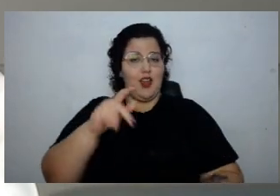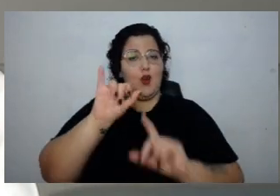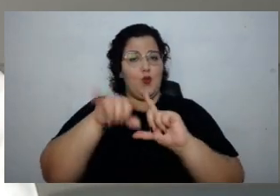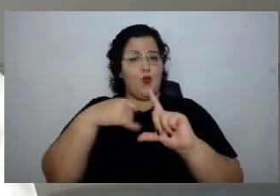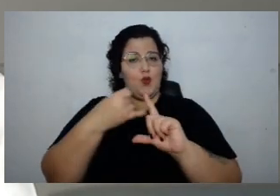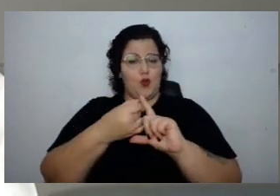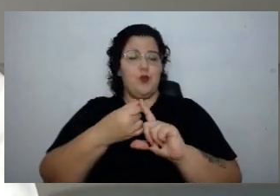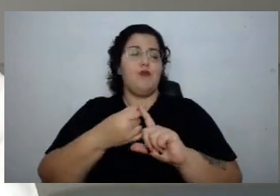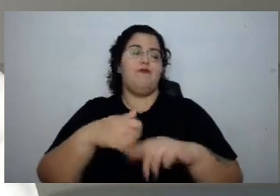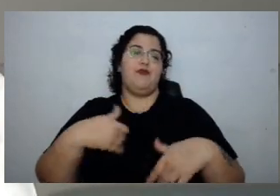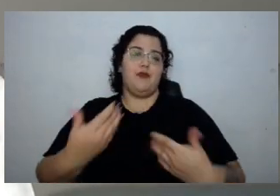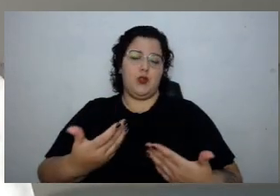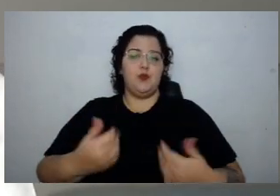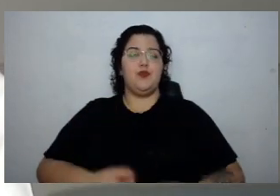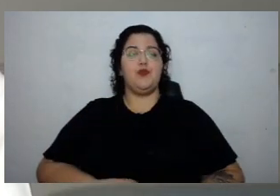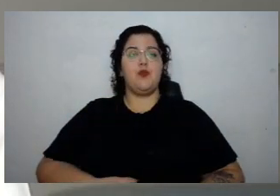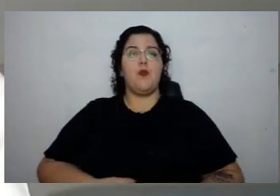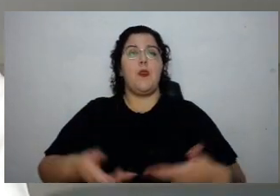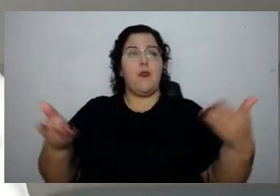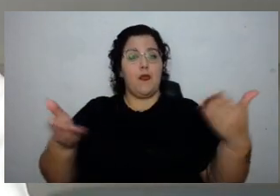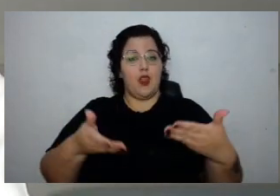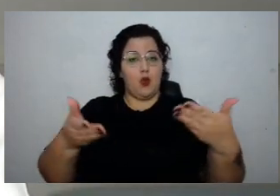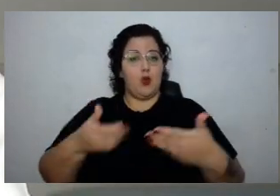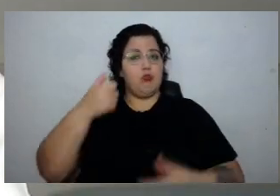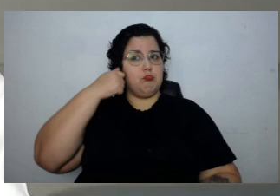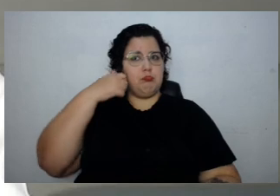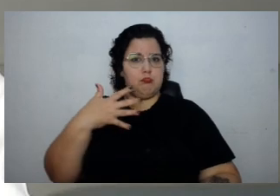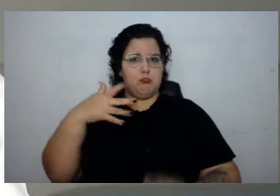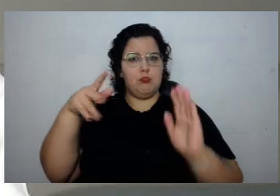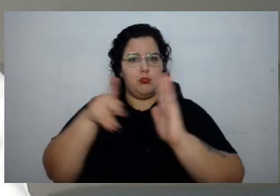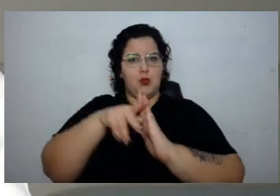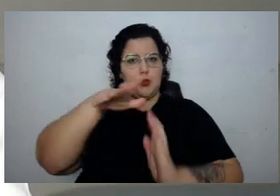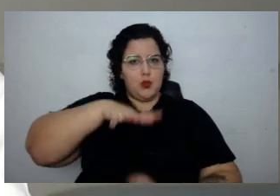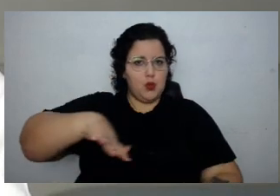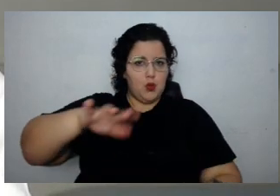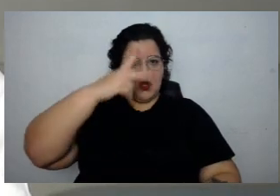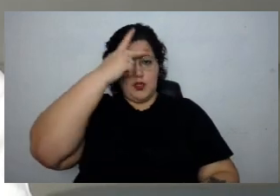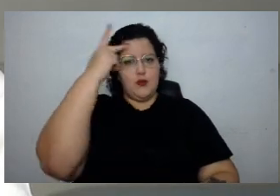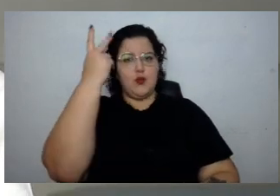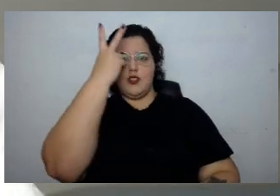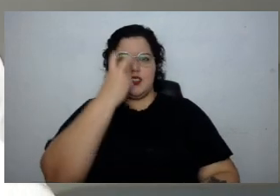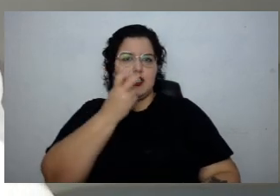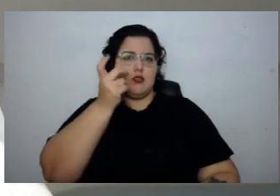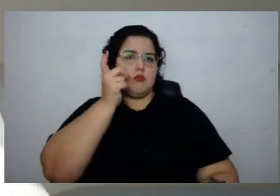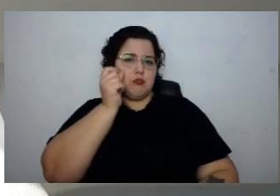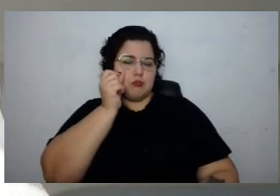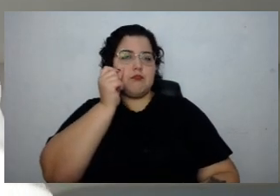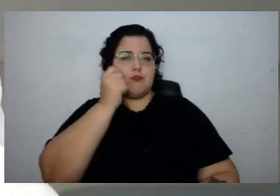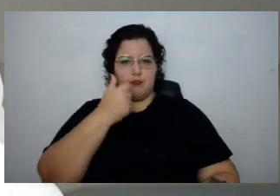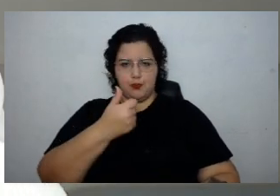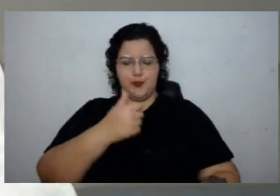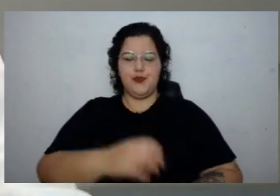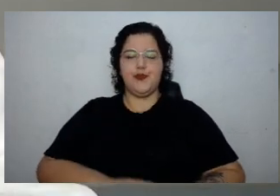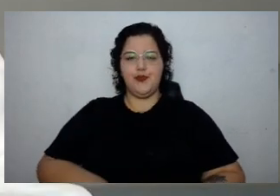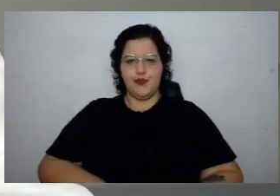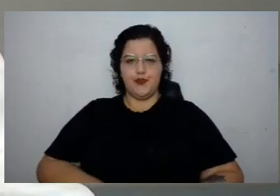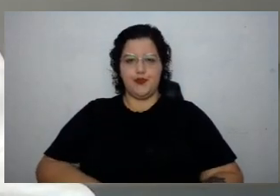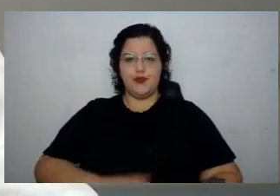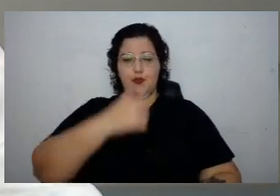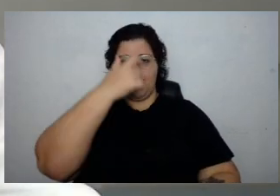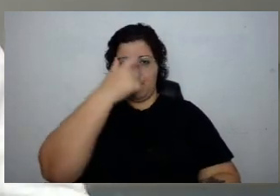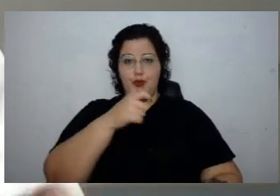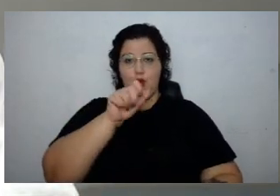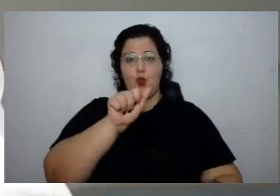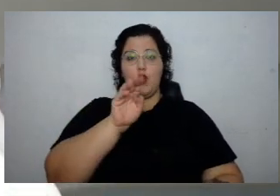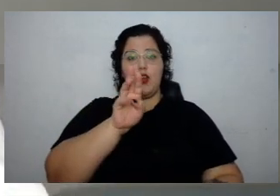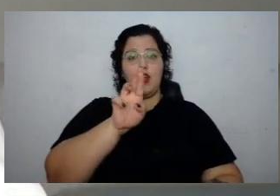especial. Vamos lá. Em respeito às pessoas com baixa visão, monoculares ou com deficiência visual, vou fazer a minha autodescrição. Eu